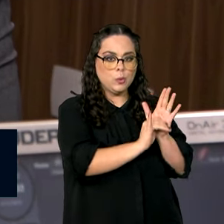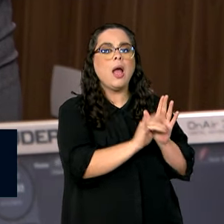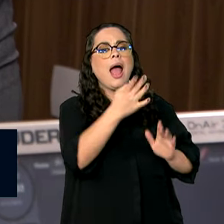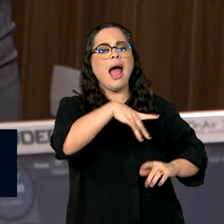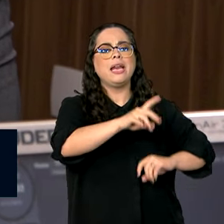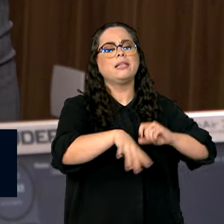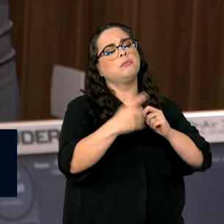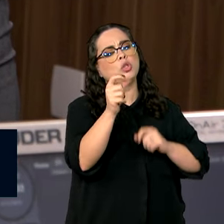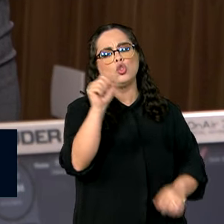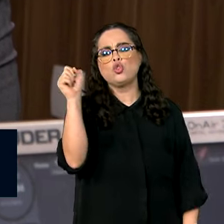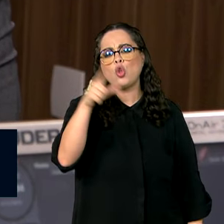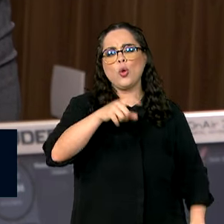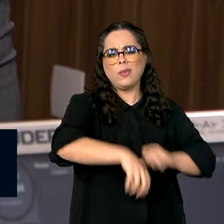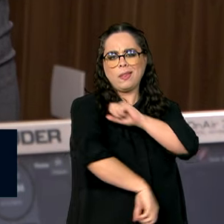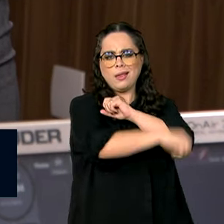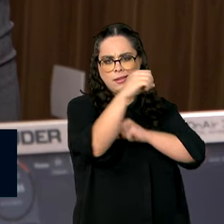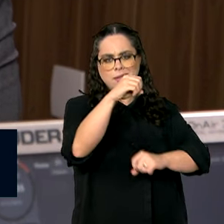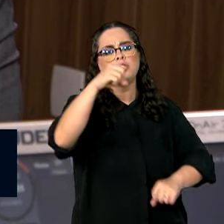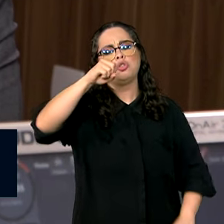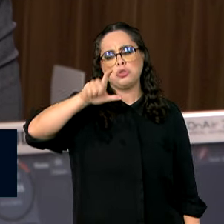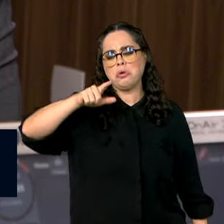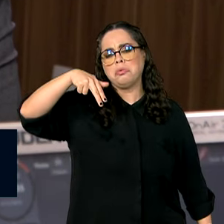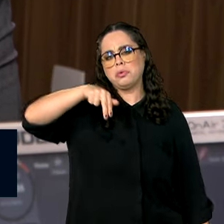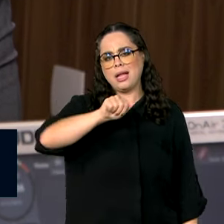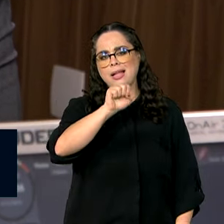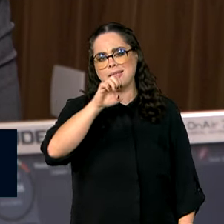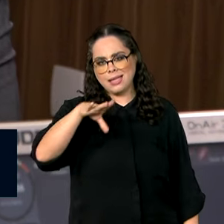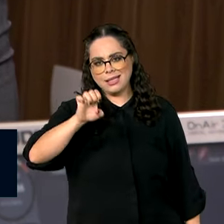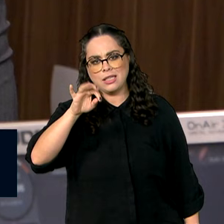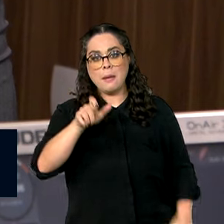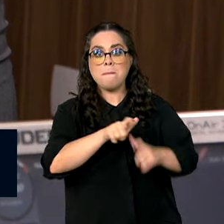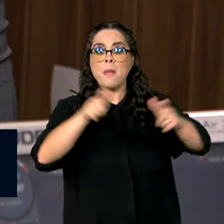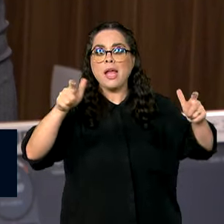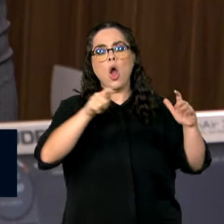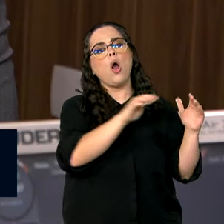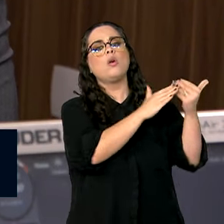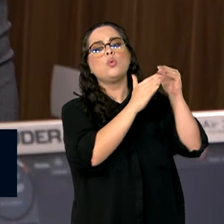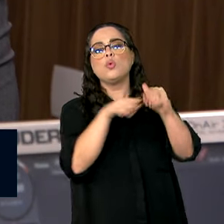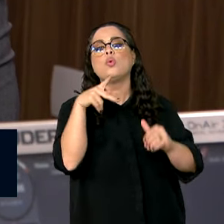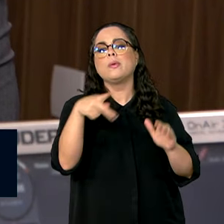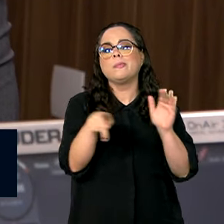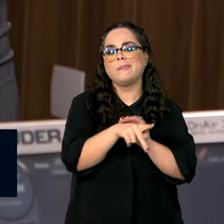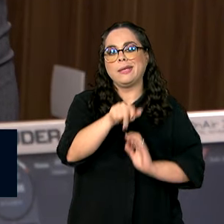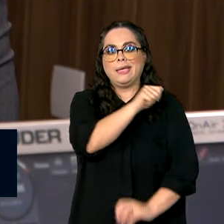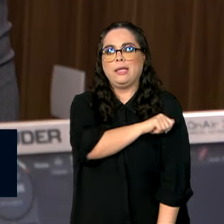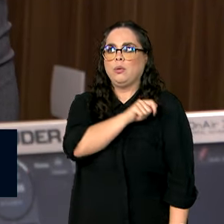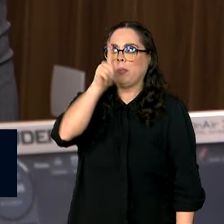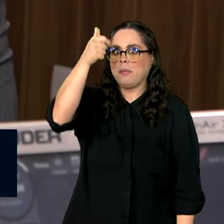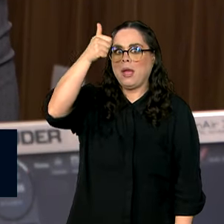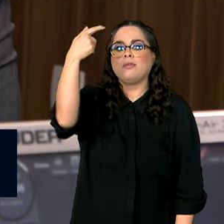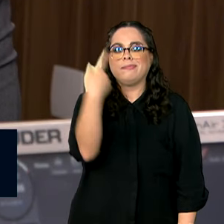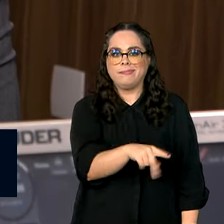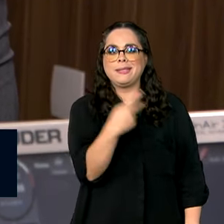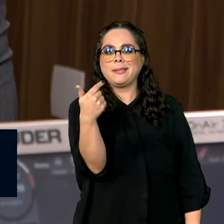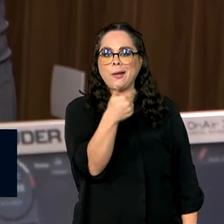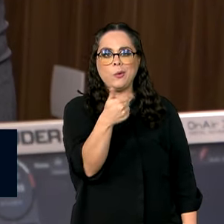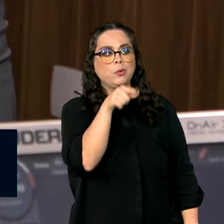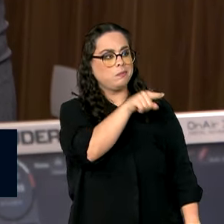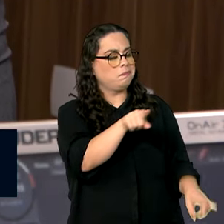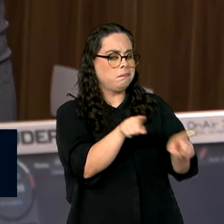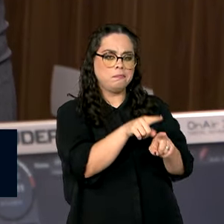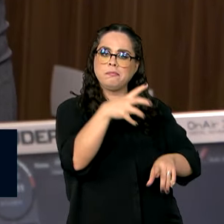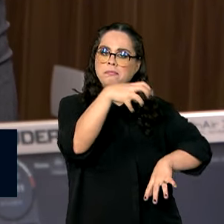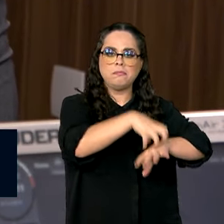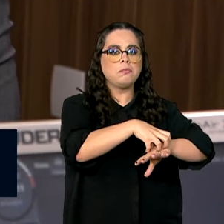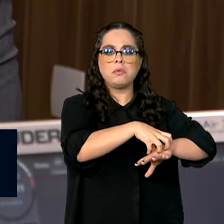Nascente que é uma segunda maior comunidade do país acho que só perde pra favela da Rocinha e lá também não tem uma agência dos Correios também